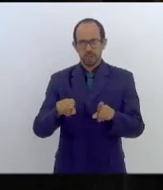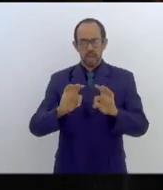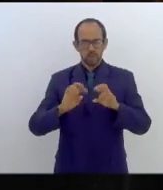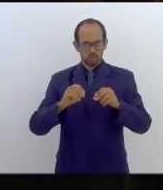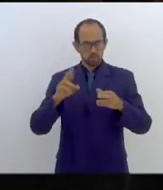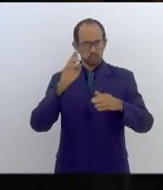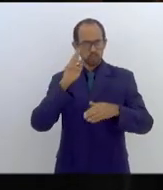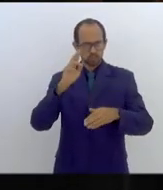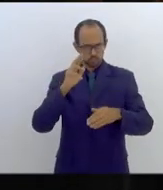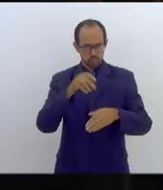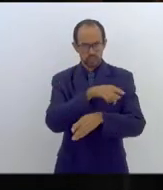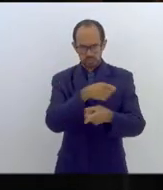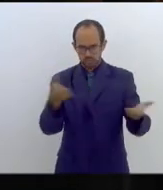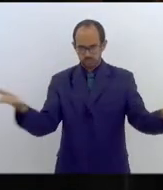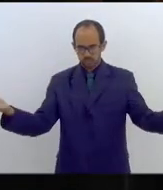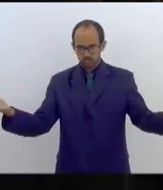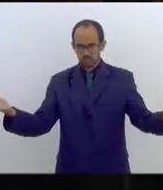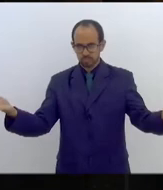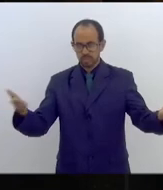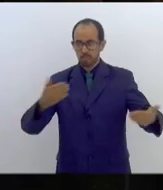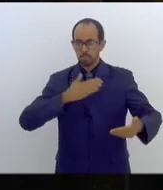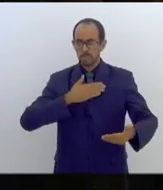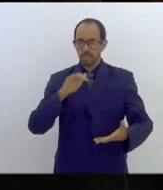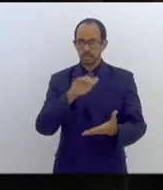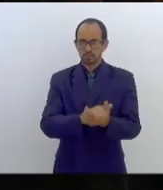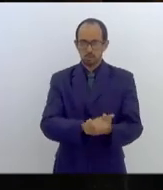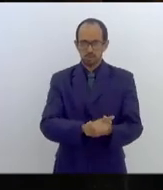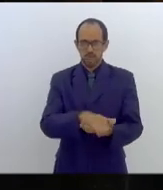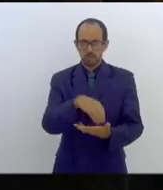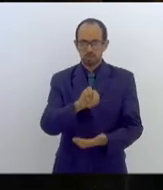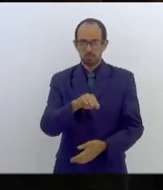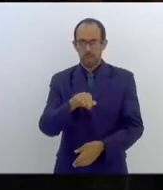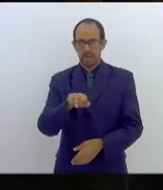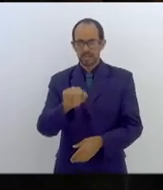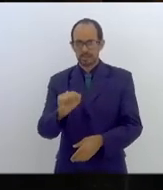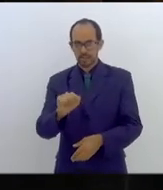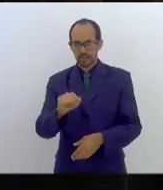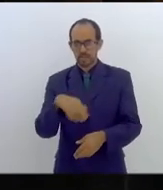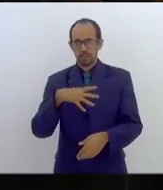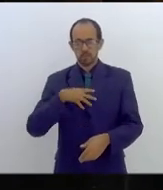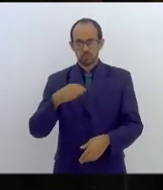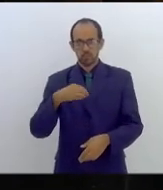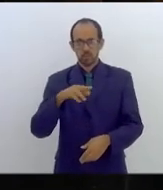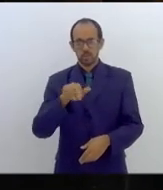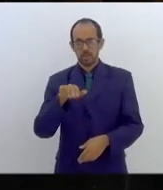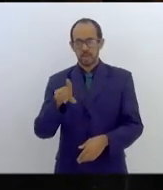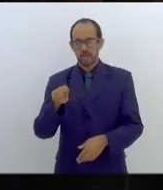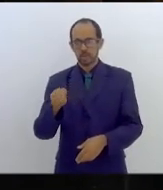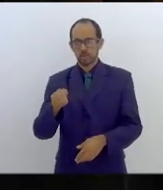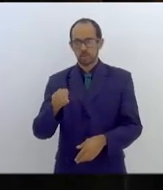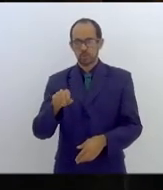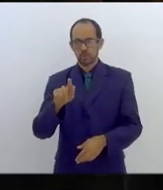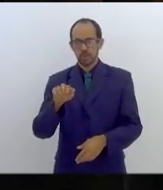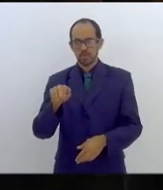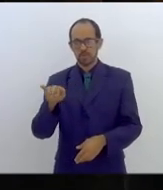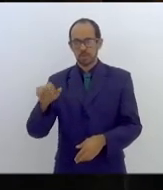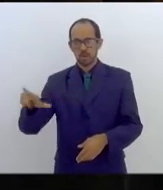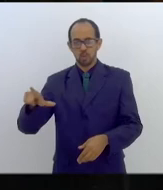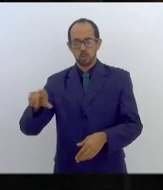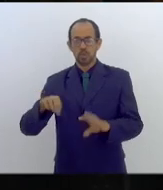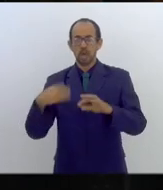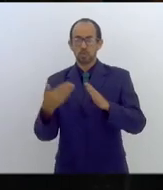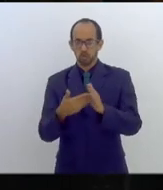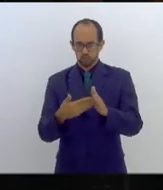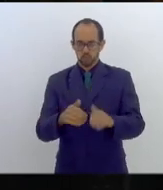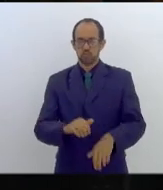meus senhores minha esposa Márcia meu filho Ricardo meu filho Gabriel a todos e